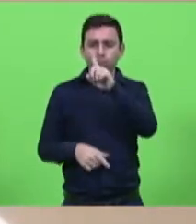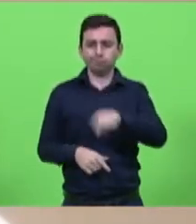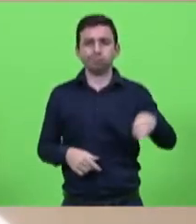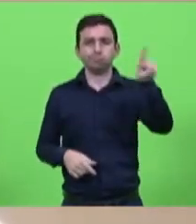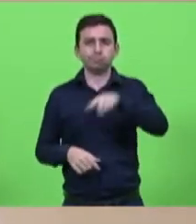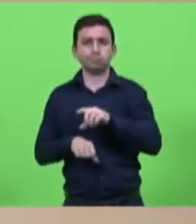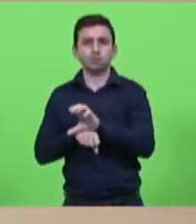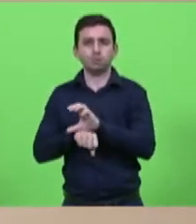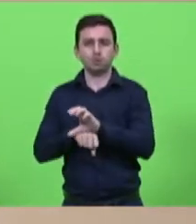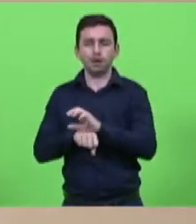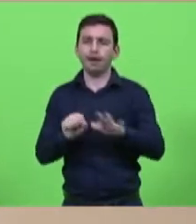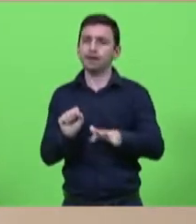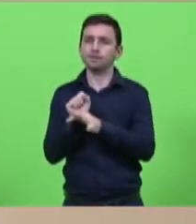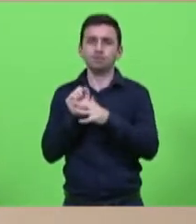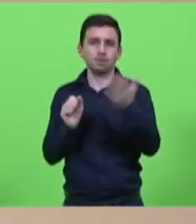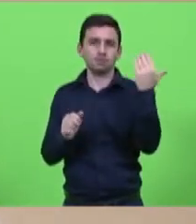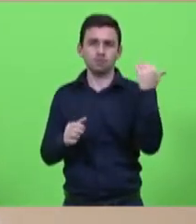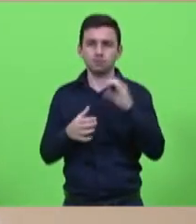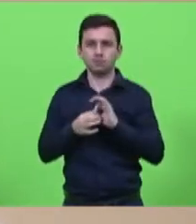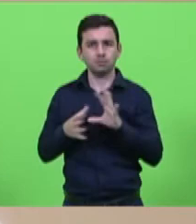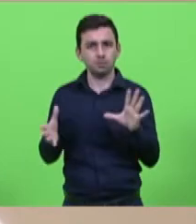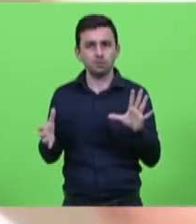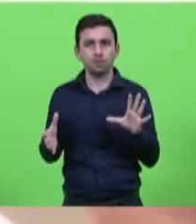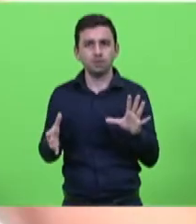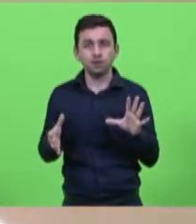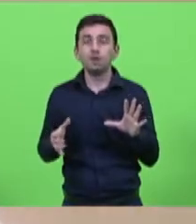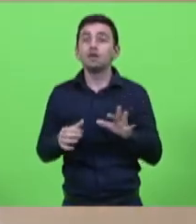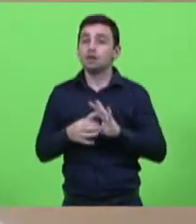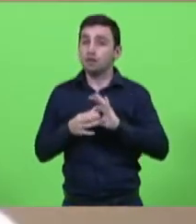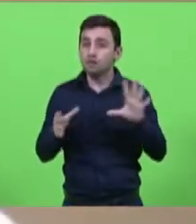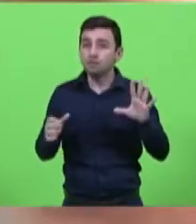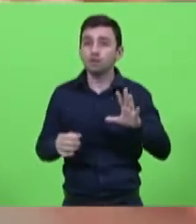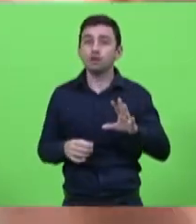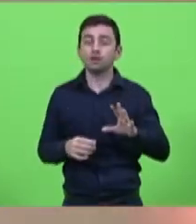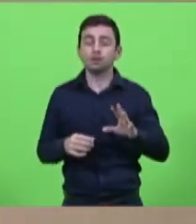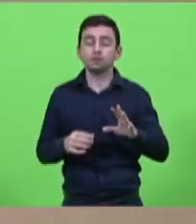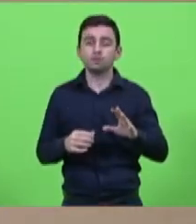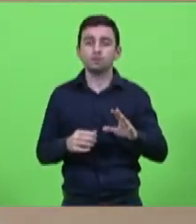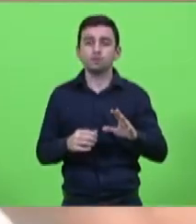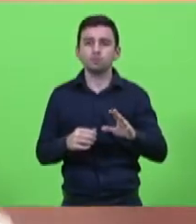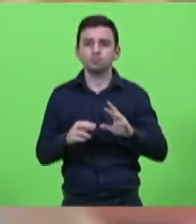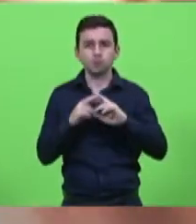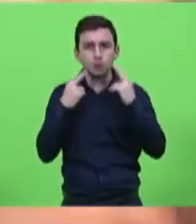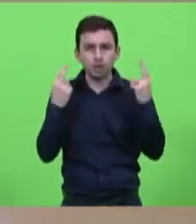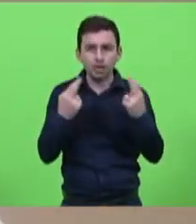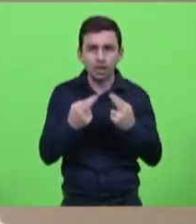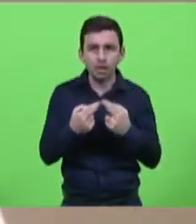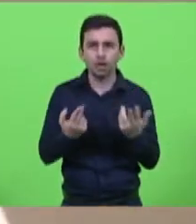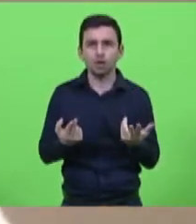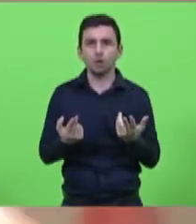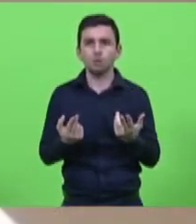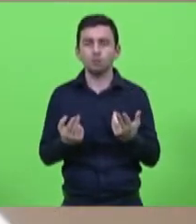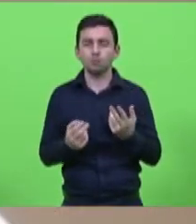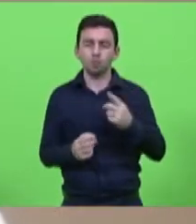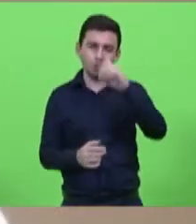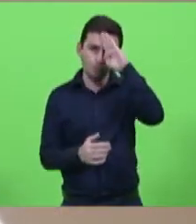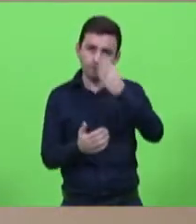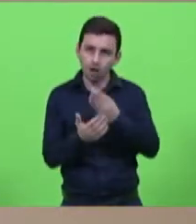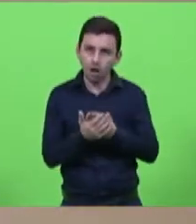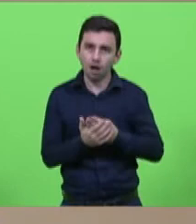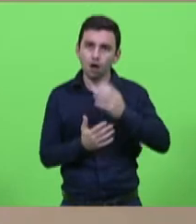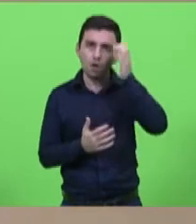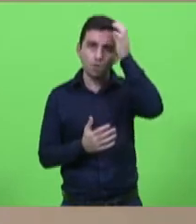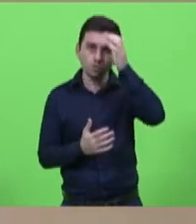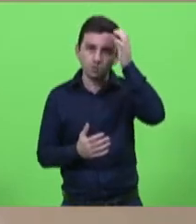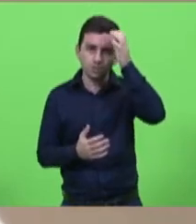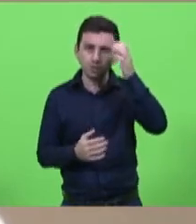as garantias de liberdade que nós devemos ter. Liberdade de culto, liberdade de crença, liberdade de consciência, até mesmo, porque como